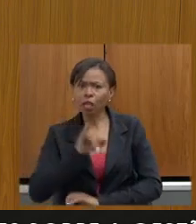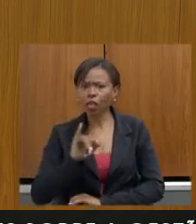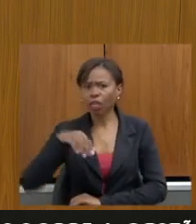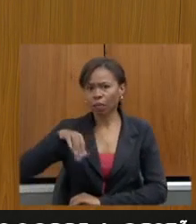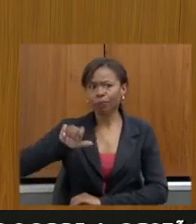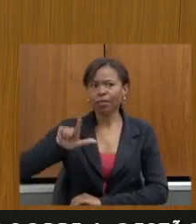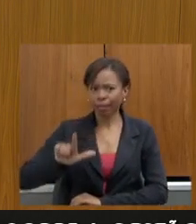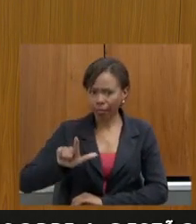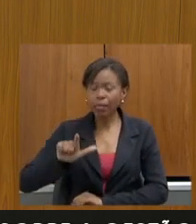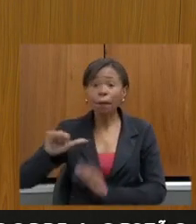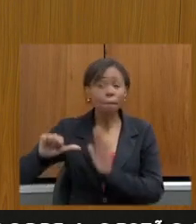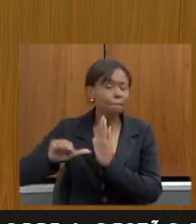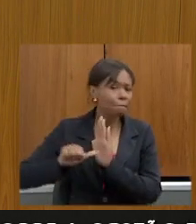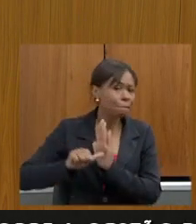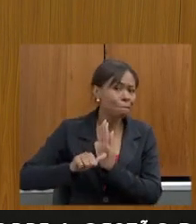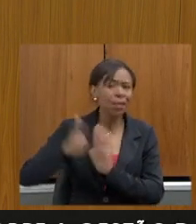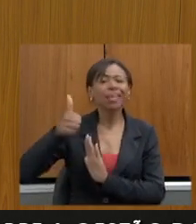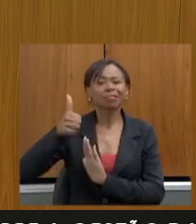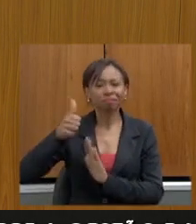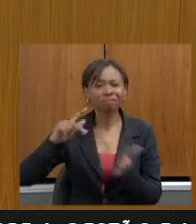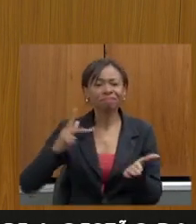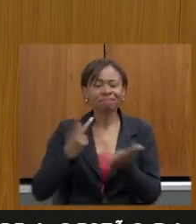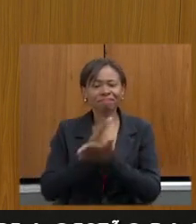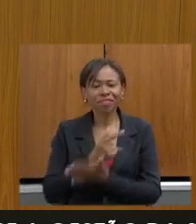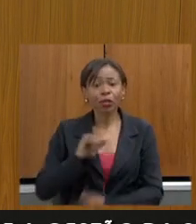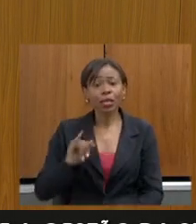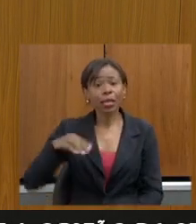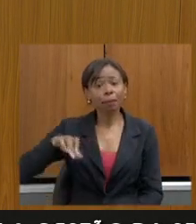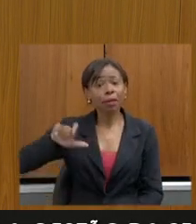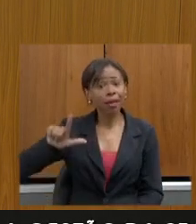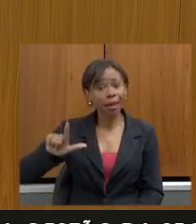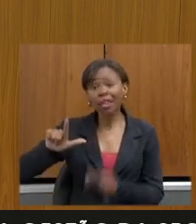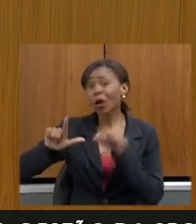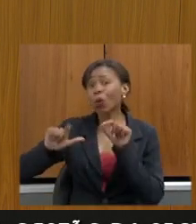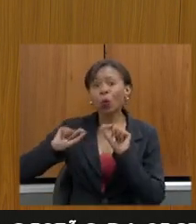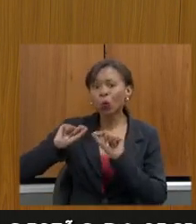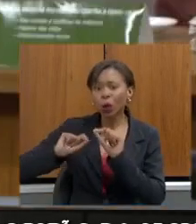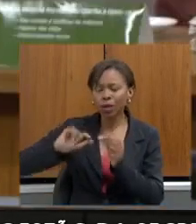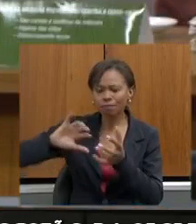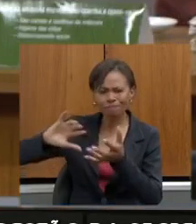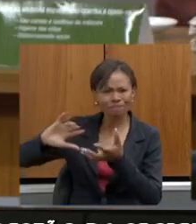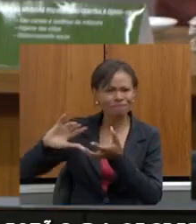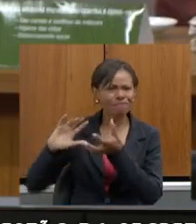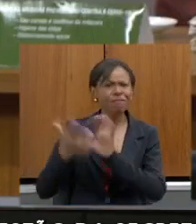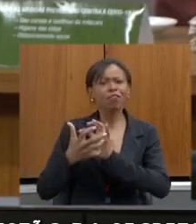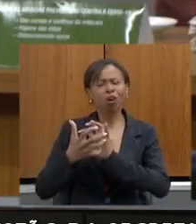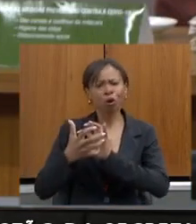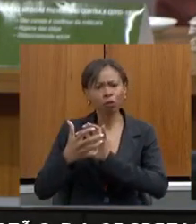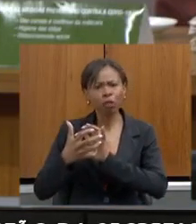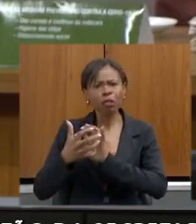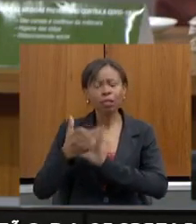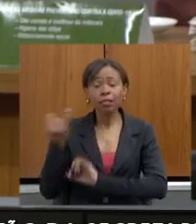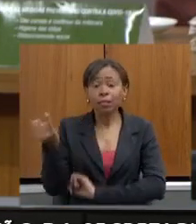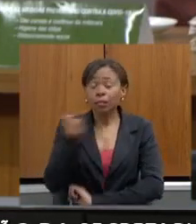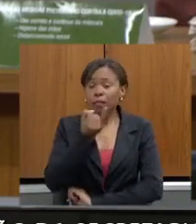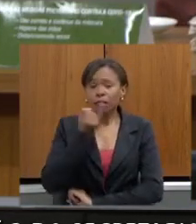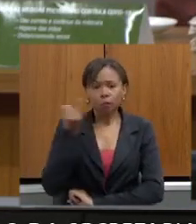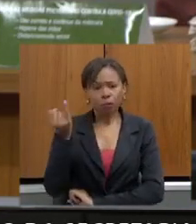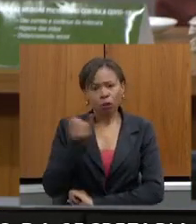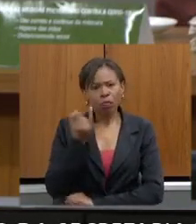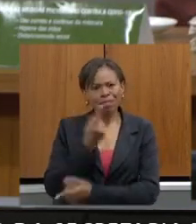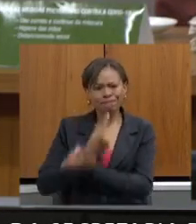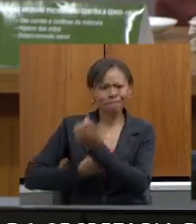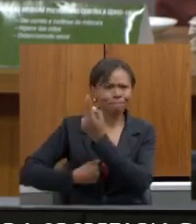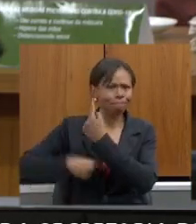pela primeira vez da história O IML está recebendo uma reforma tão significativa